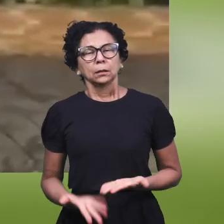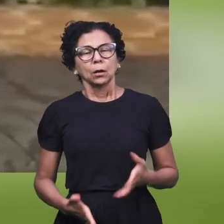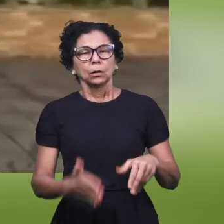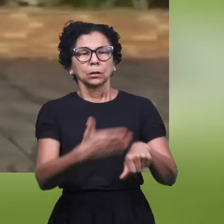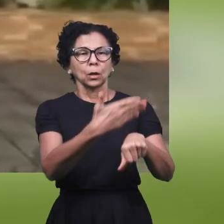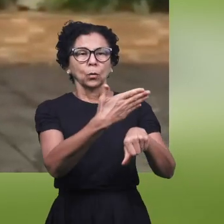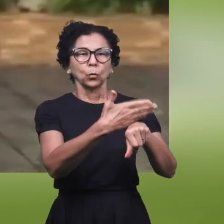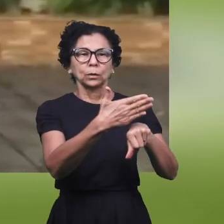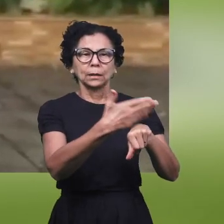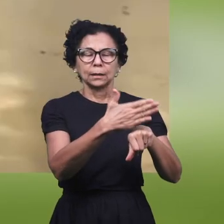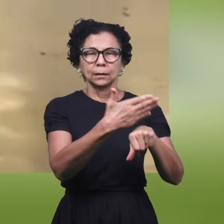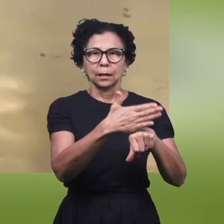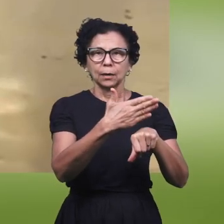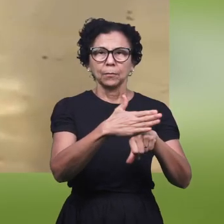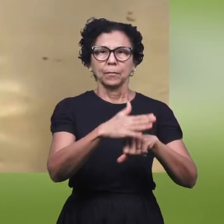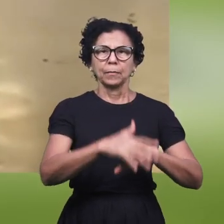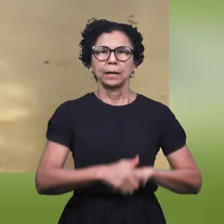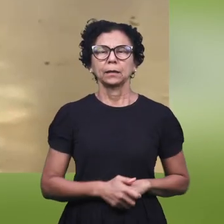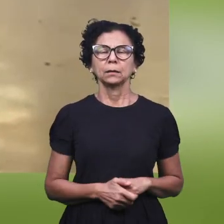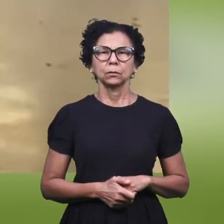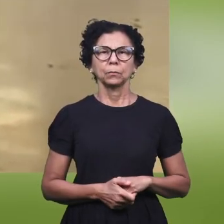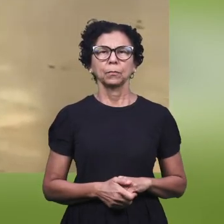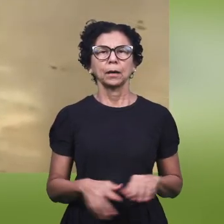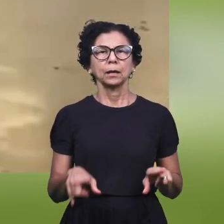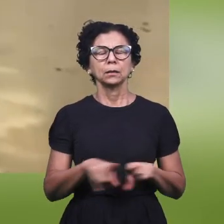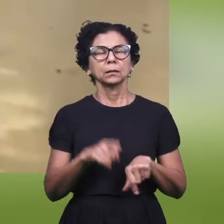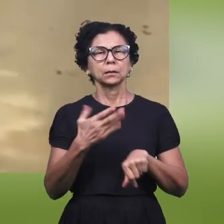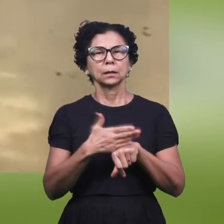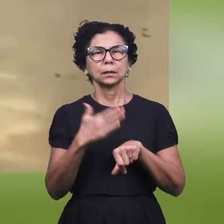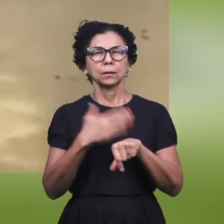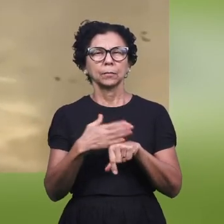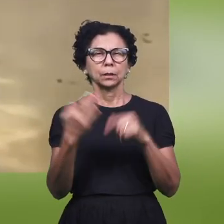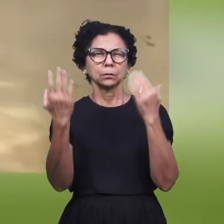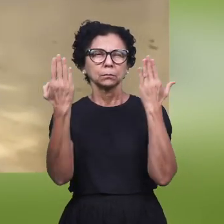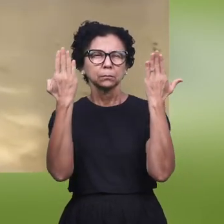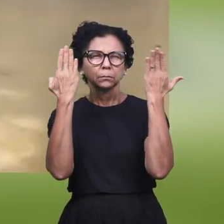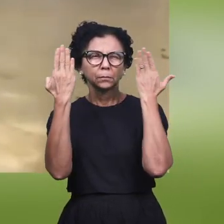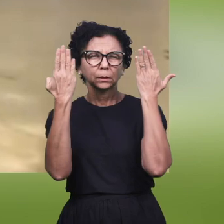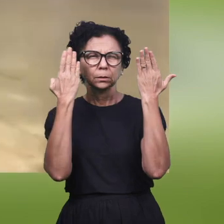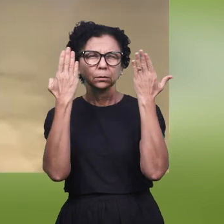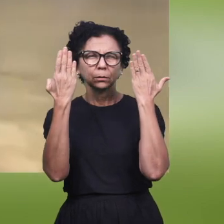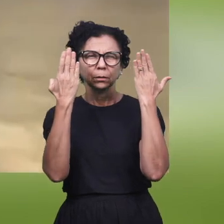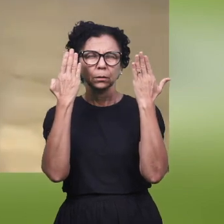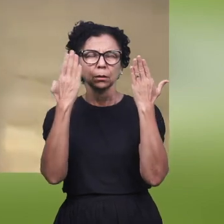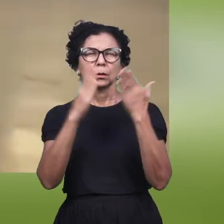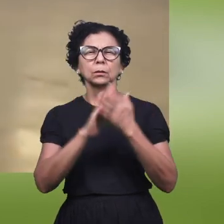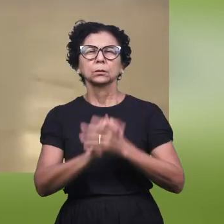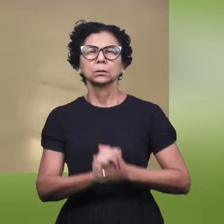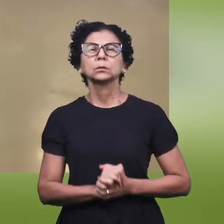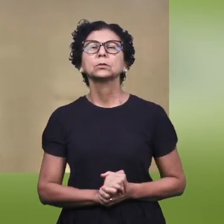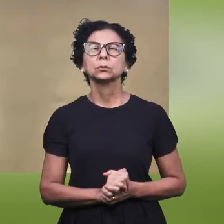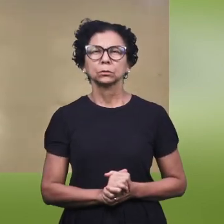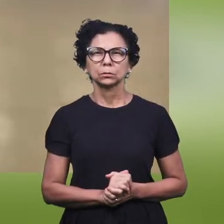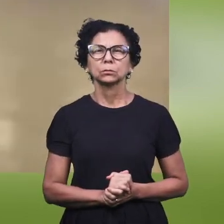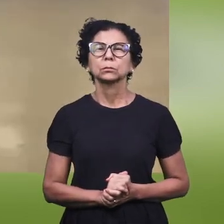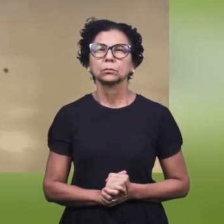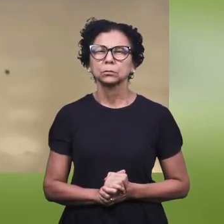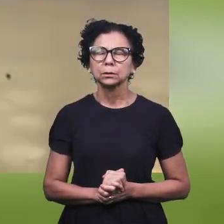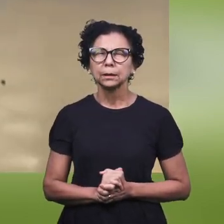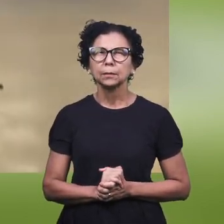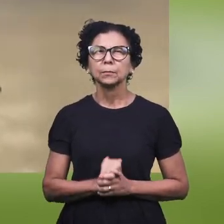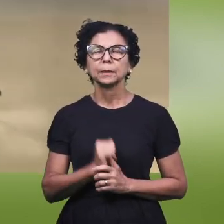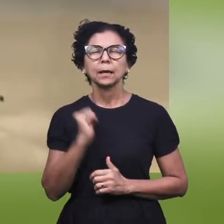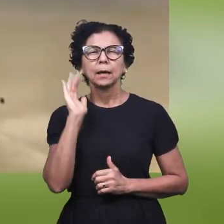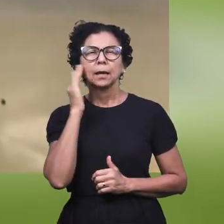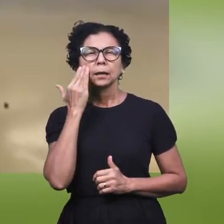físico, um treinamento psicológico, para seguir todas as demandas, né, o estudo